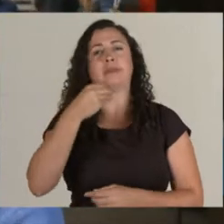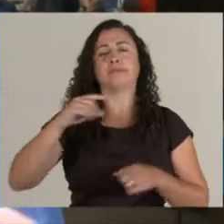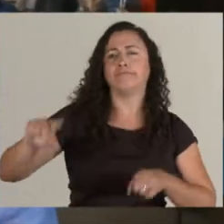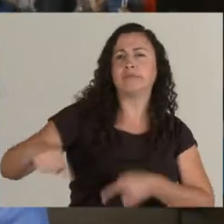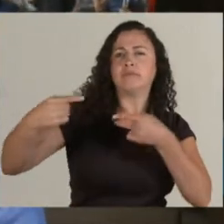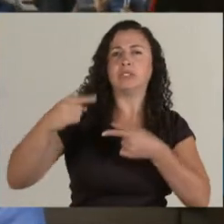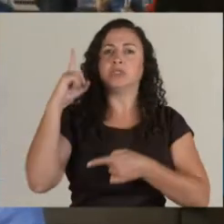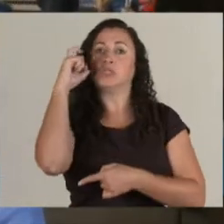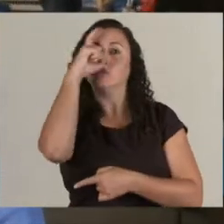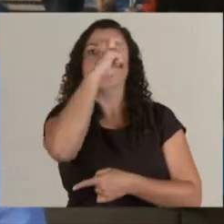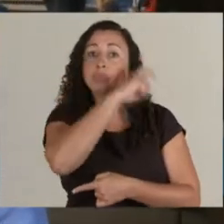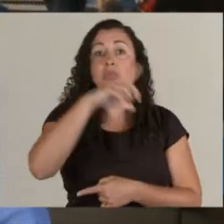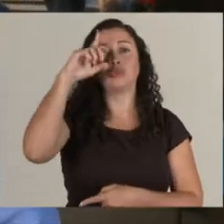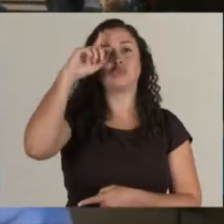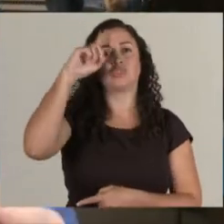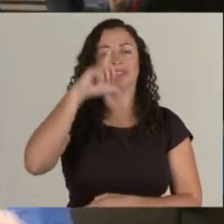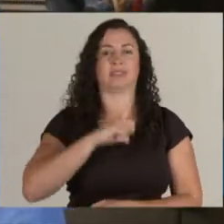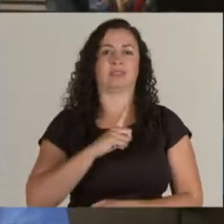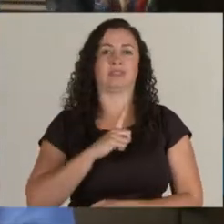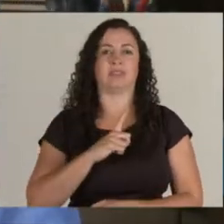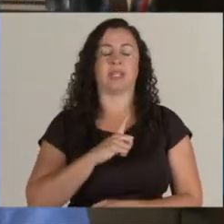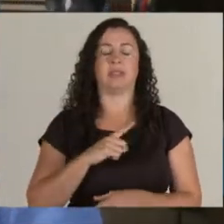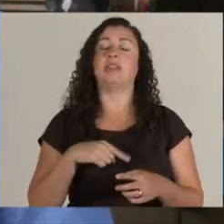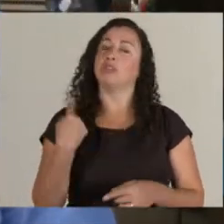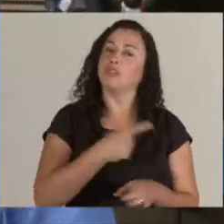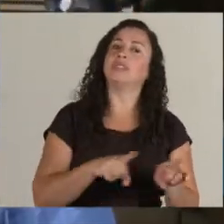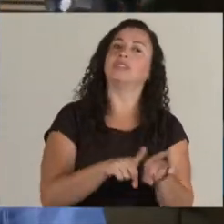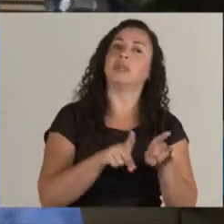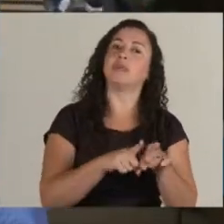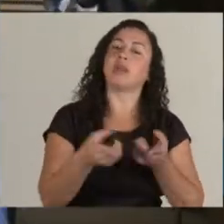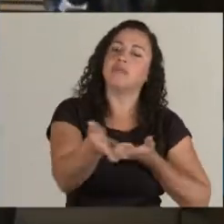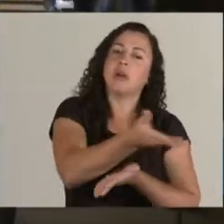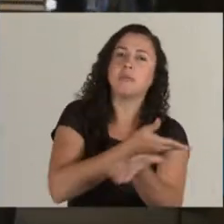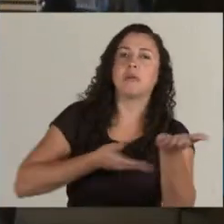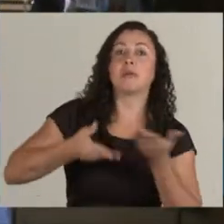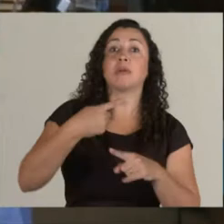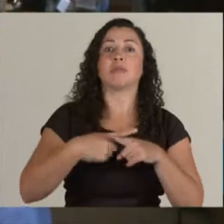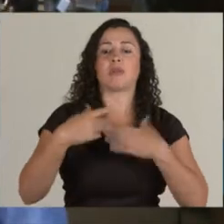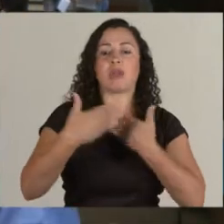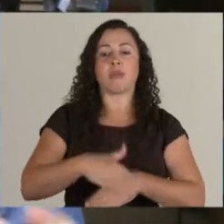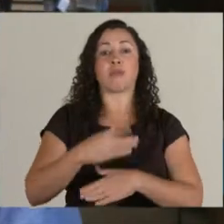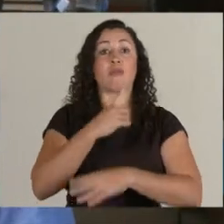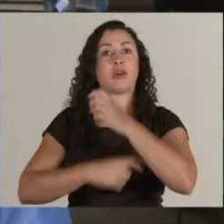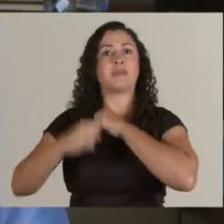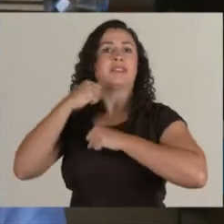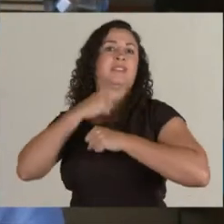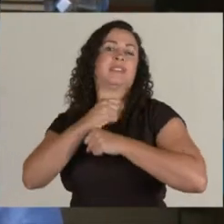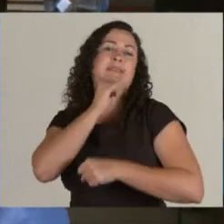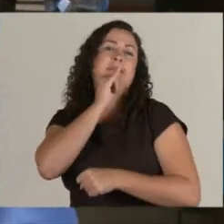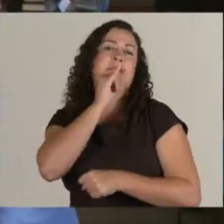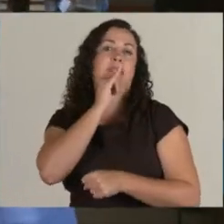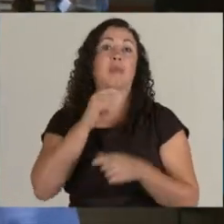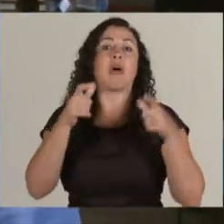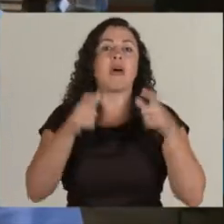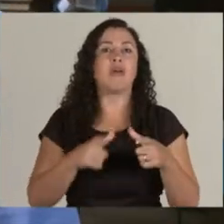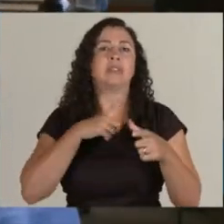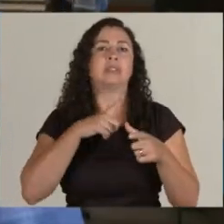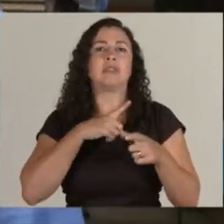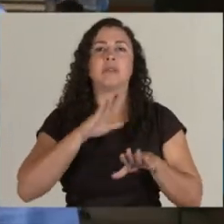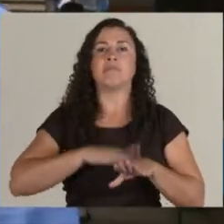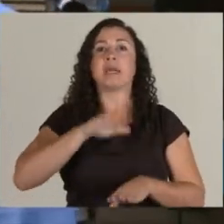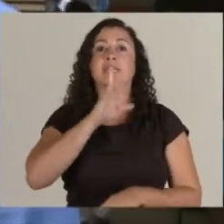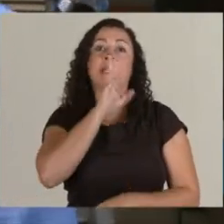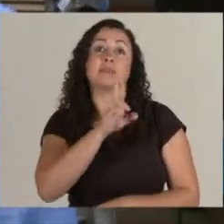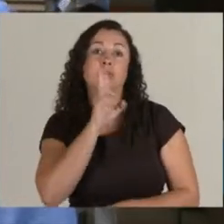algumas das suas dificuldades de ensino, do seu cotidiano, e nós também revelamos a eles, porque é a prova do ano anterior, nós revelamos a eles aonde que, por exemplo, teve